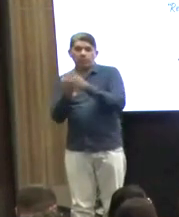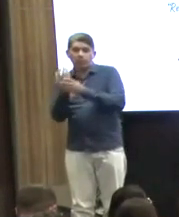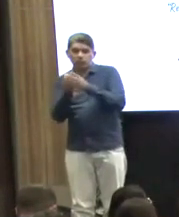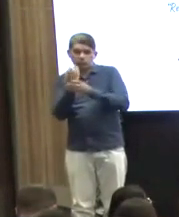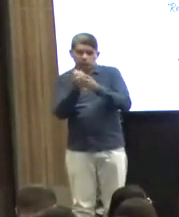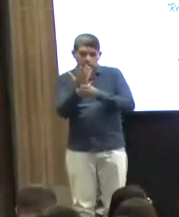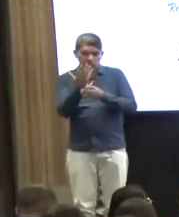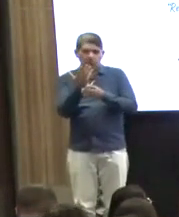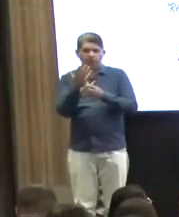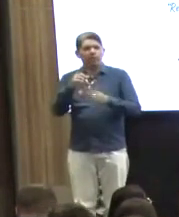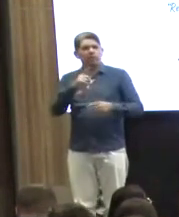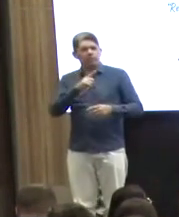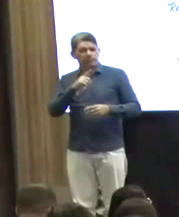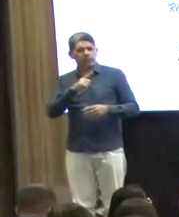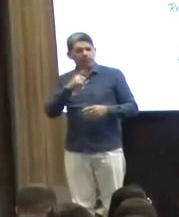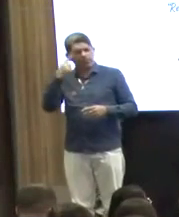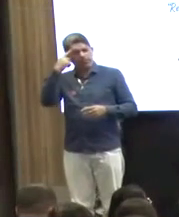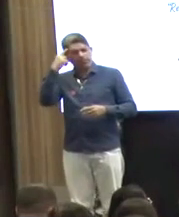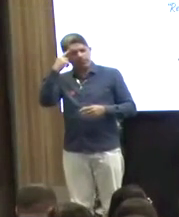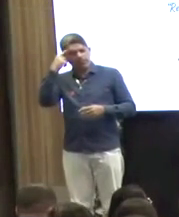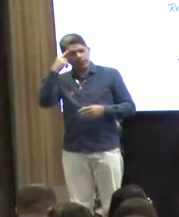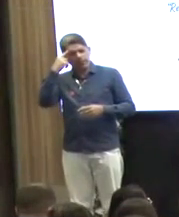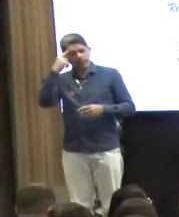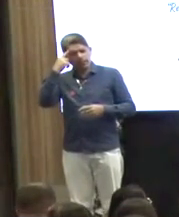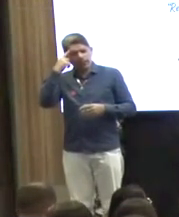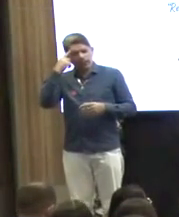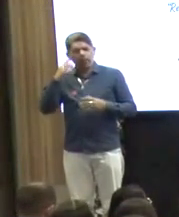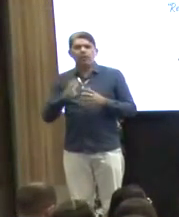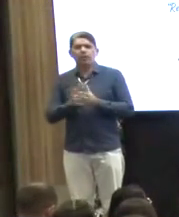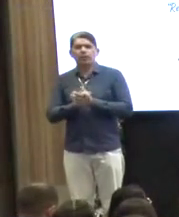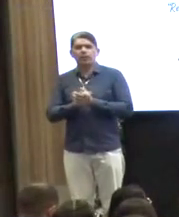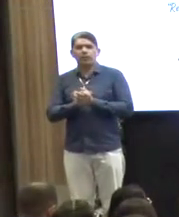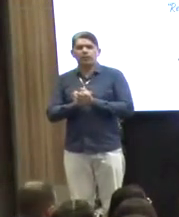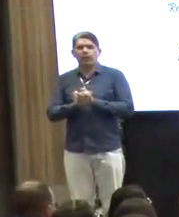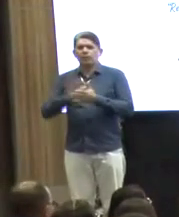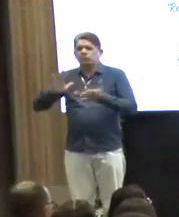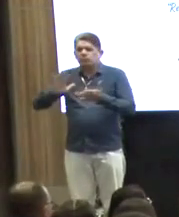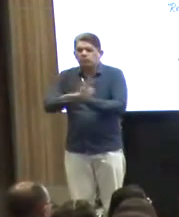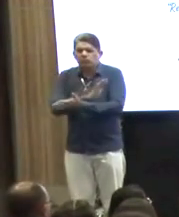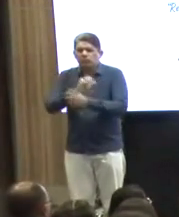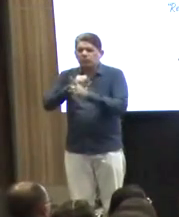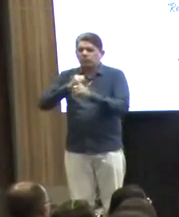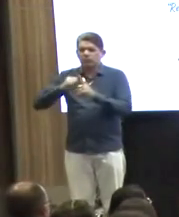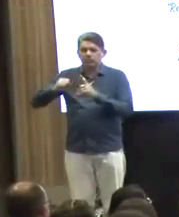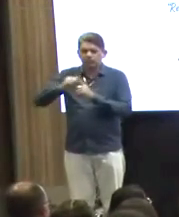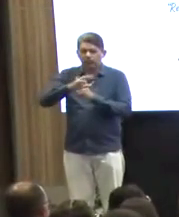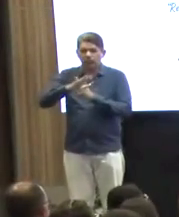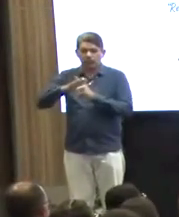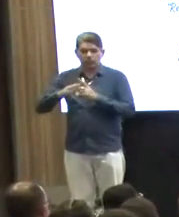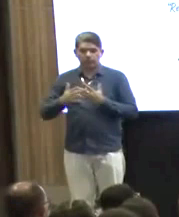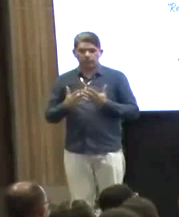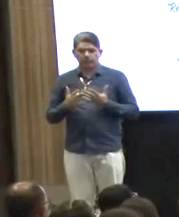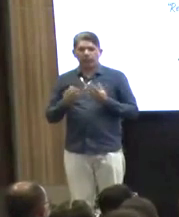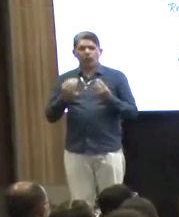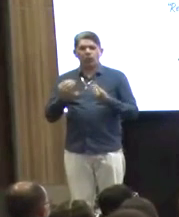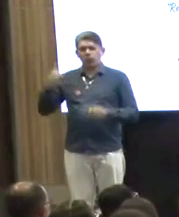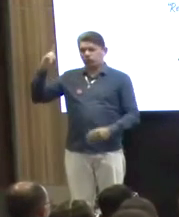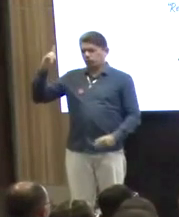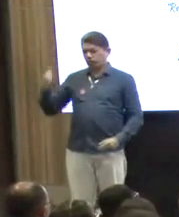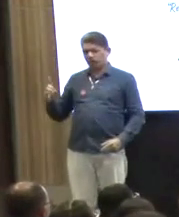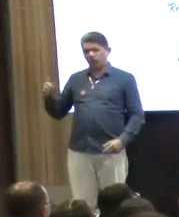quer destruir a sociedade. Gente, que você pode então amanhecer de um jeito, né, a extrema-direita sempre